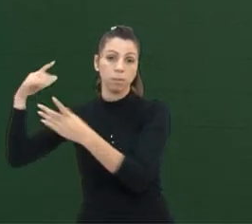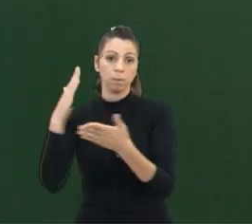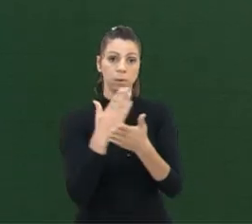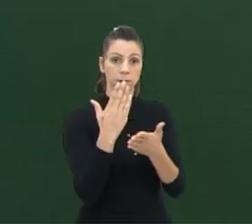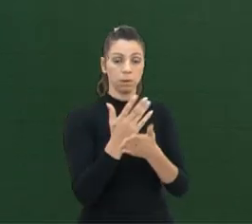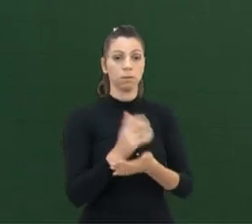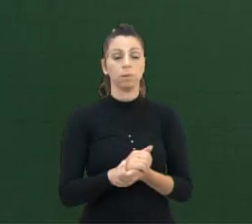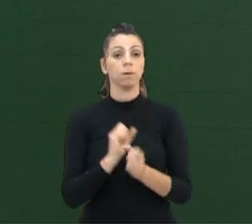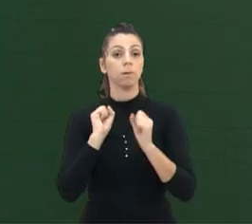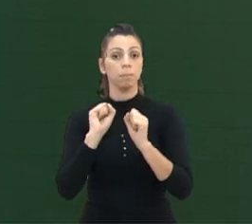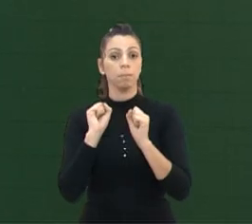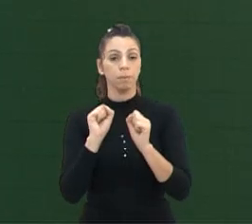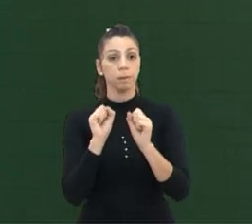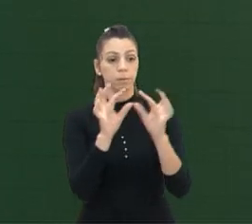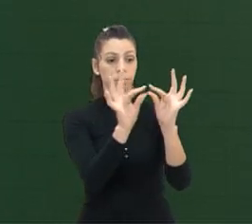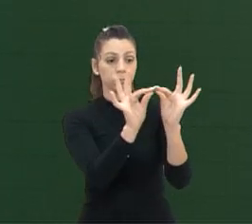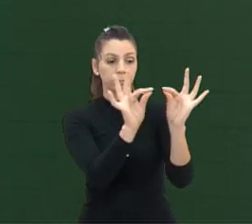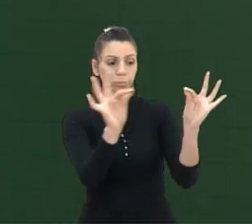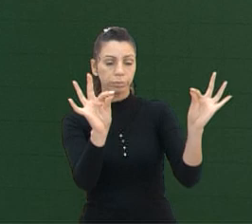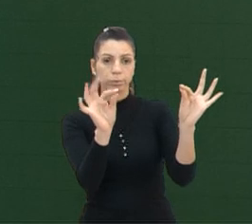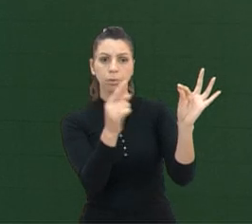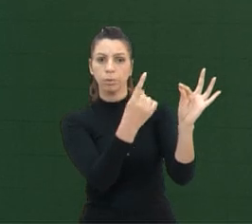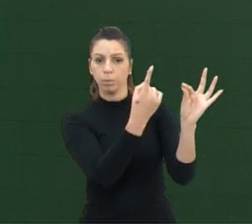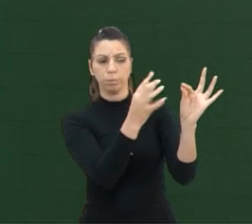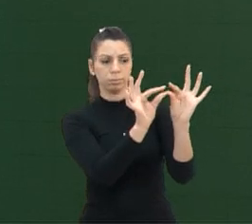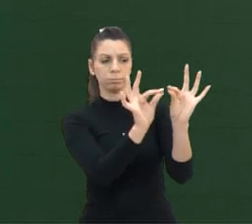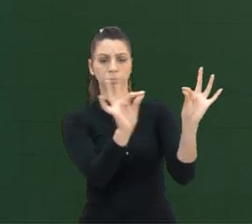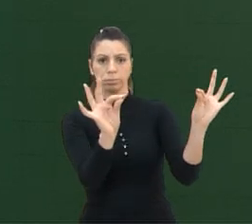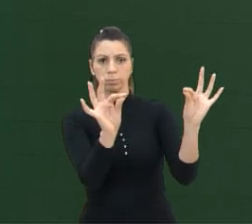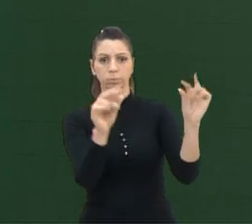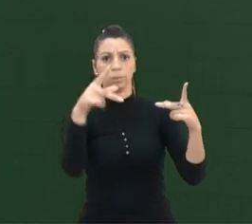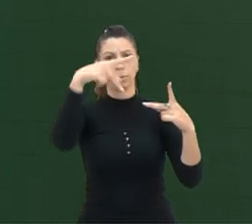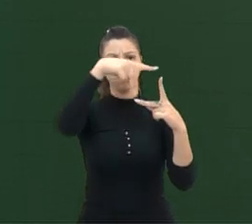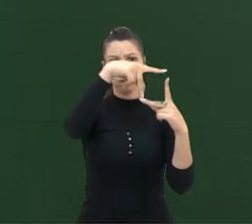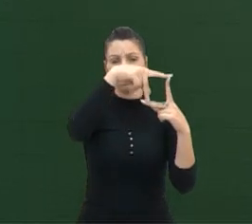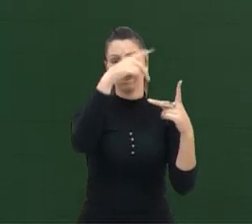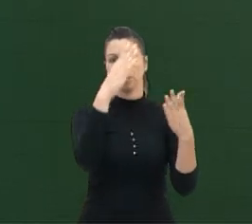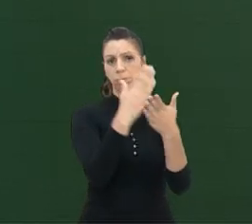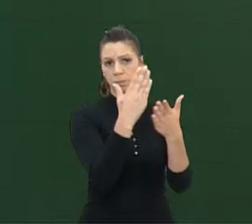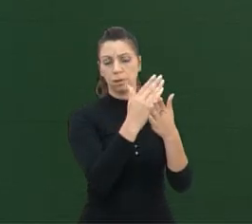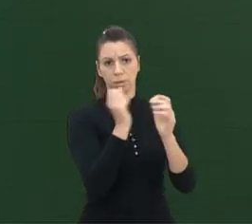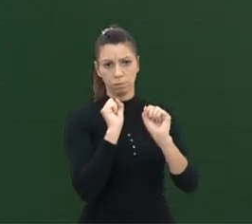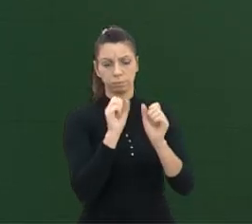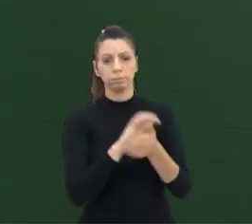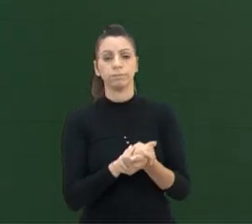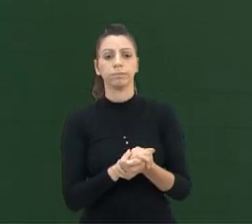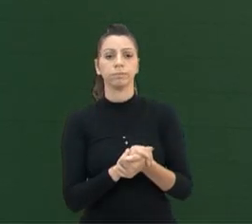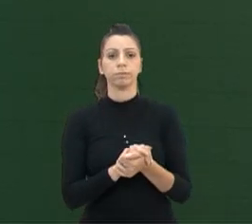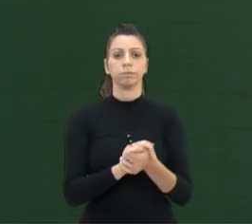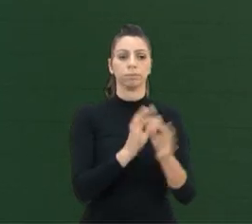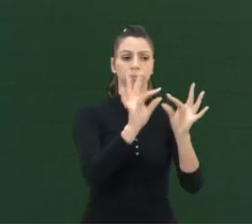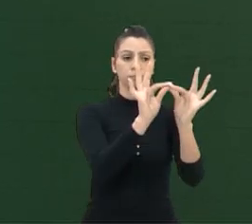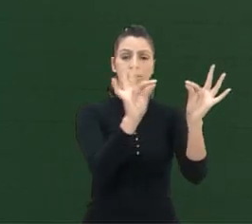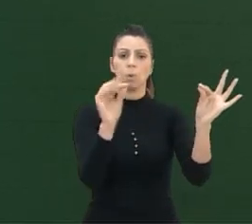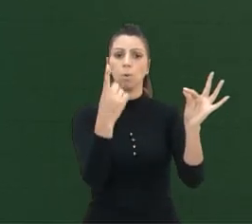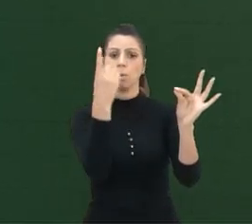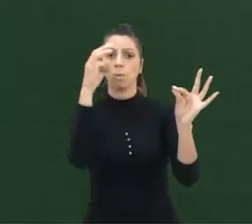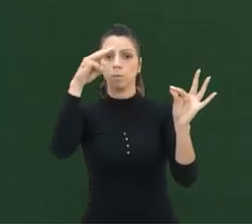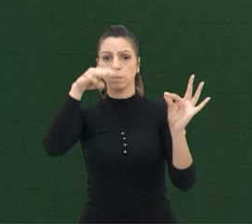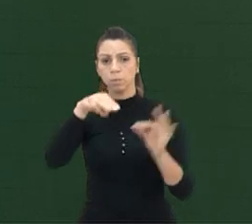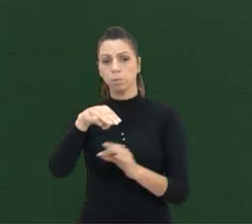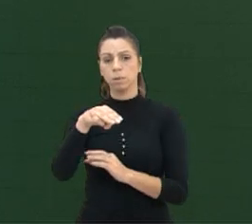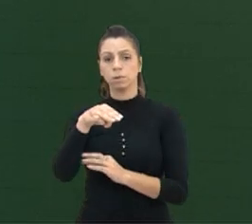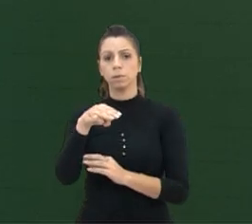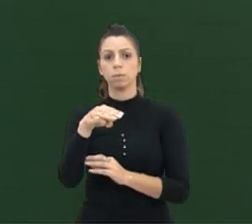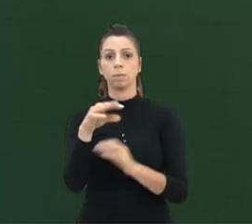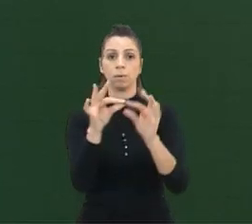caso, você pode pegar a medida do quadradinho, a medida do quadradinho do caderno mesmo, tá bom? Ou 1 centímetro, ou 1 metro, se